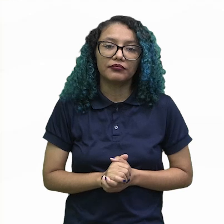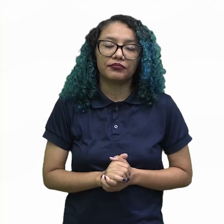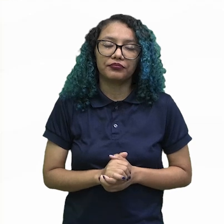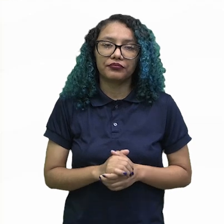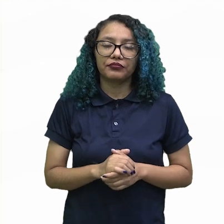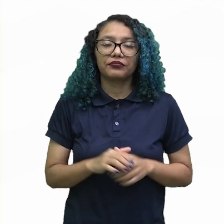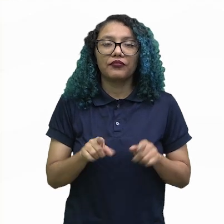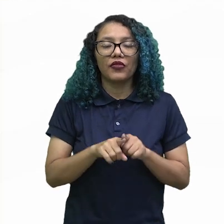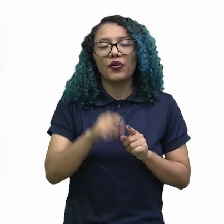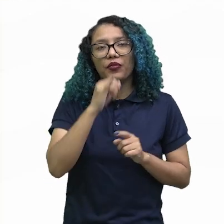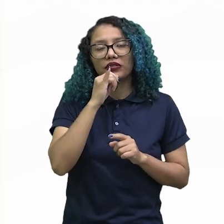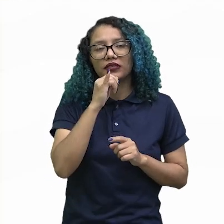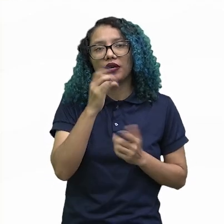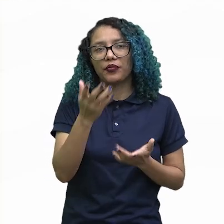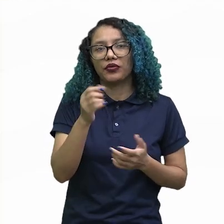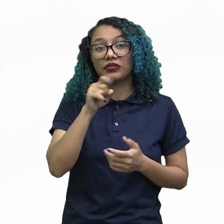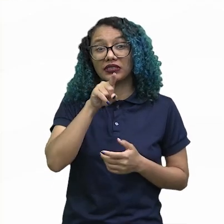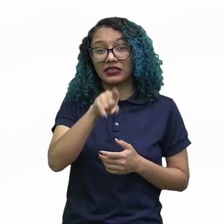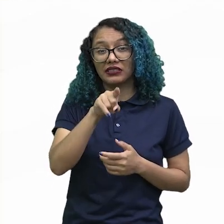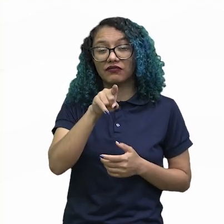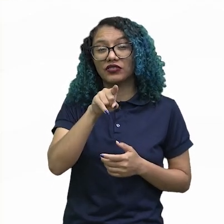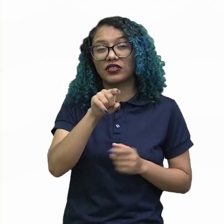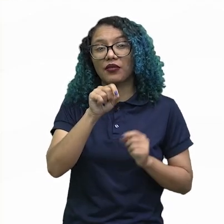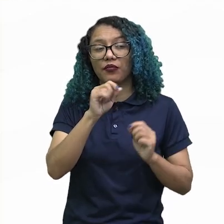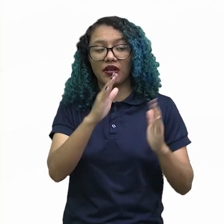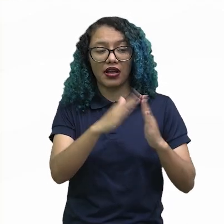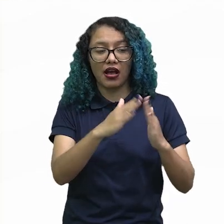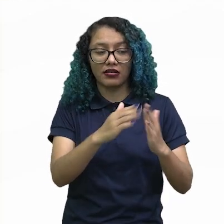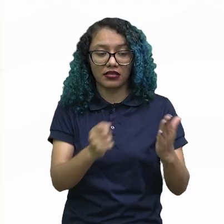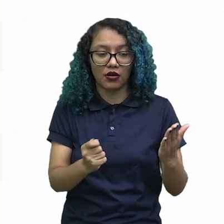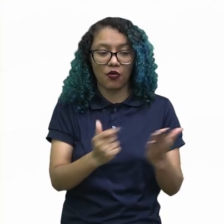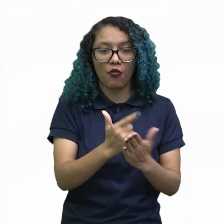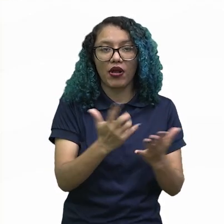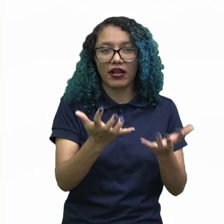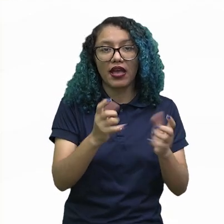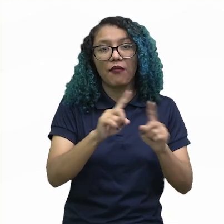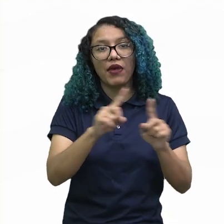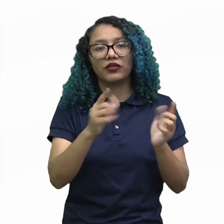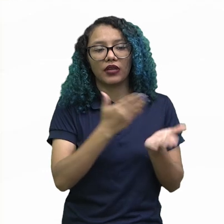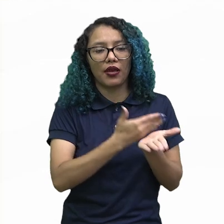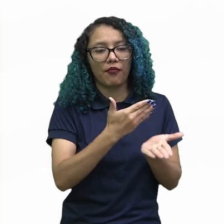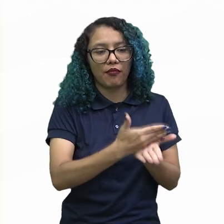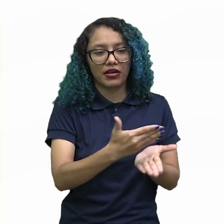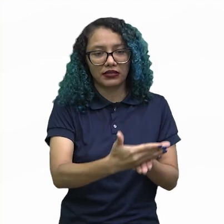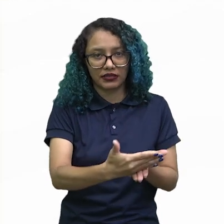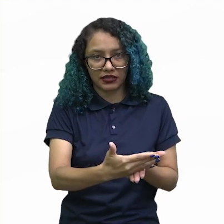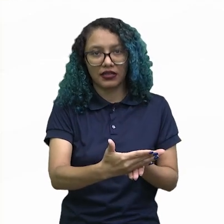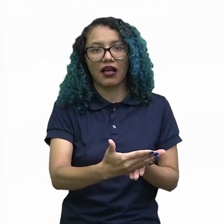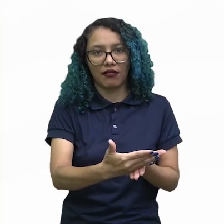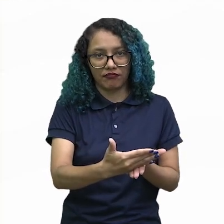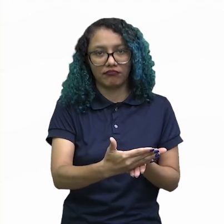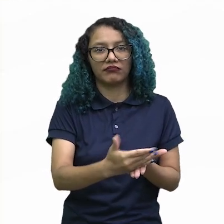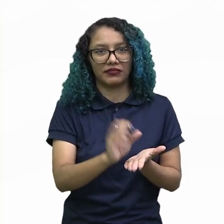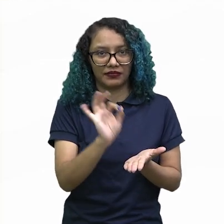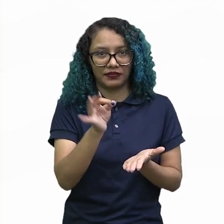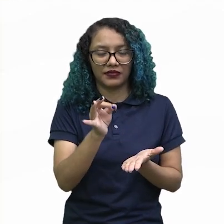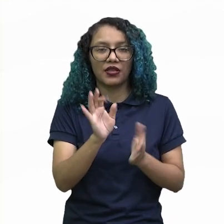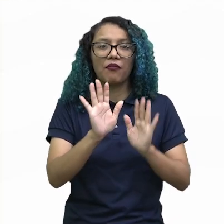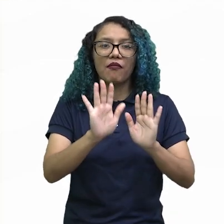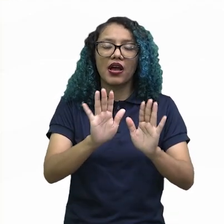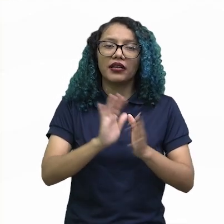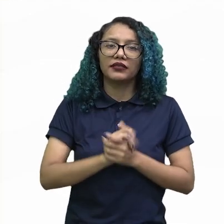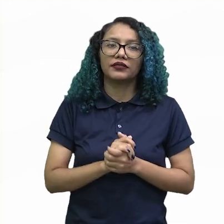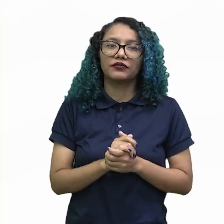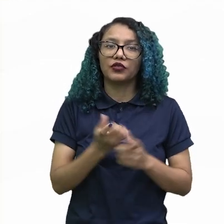Numa situação em que você quer, por exemplo, comprar uma casa. Eu vou comprar minha casa, mas eu vou financiar minha casa no banco. Beleza.